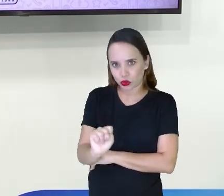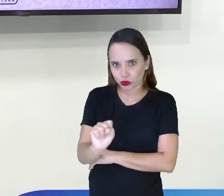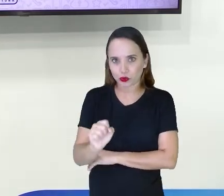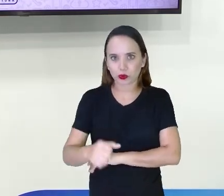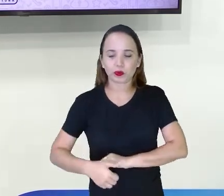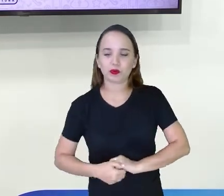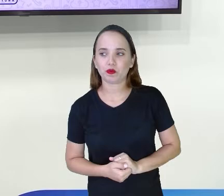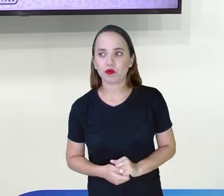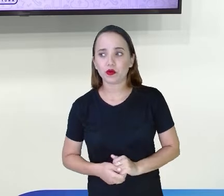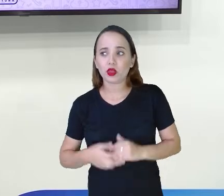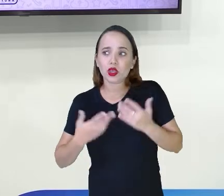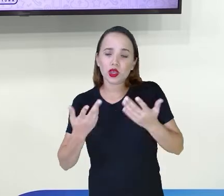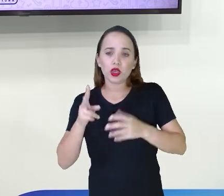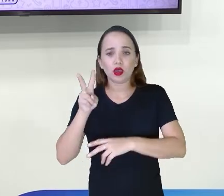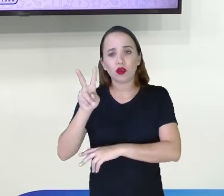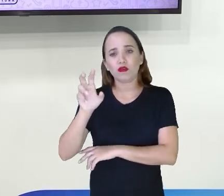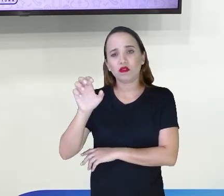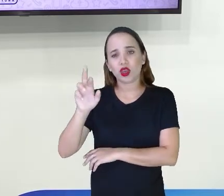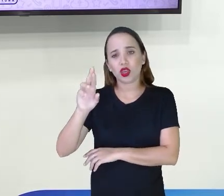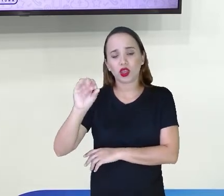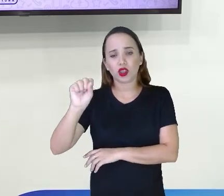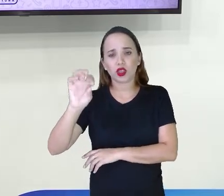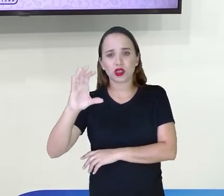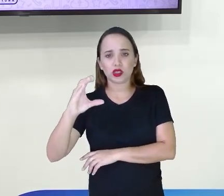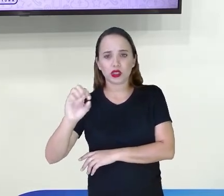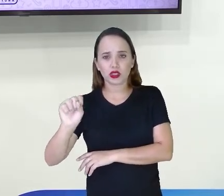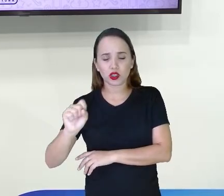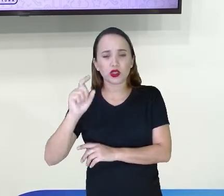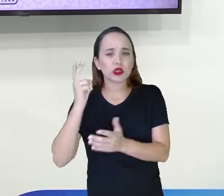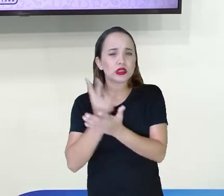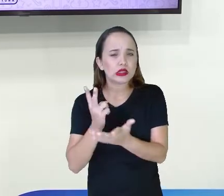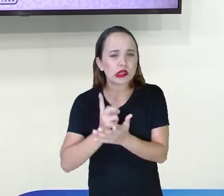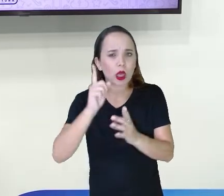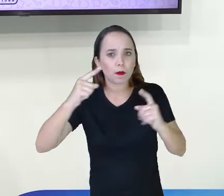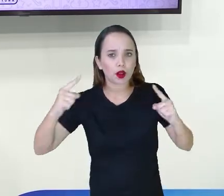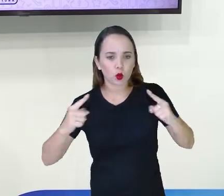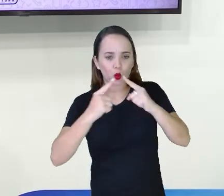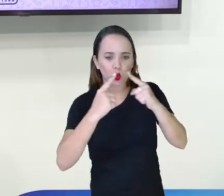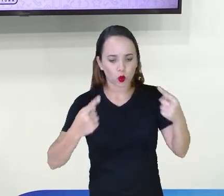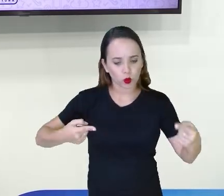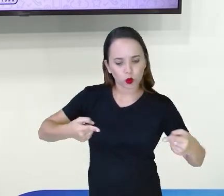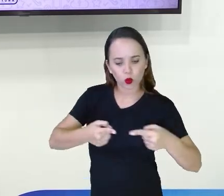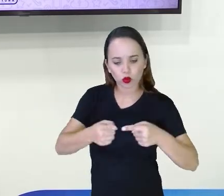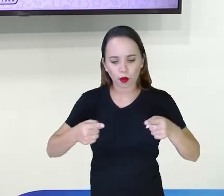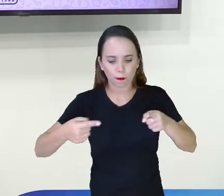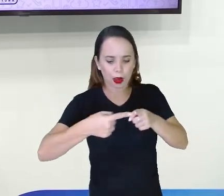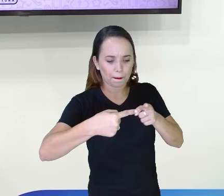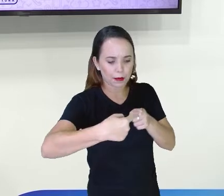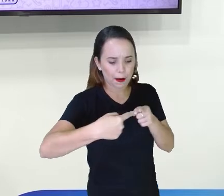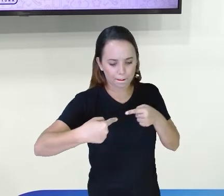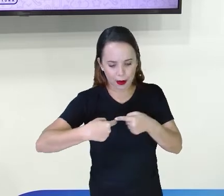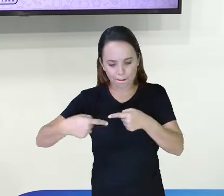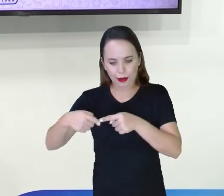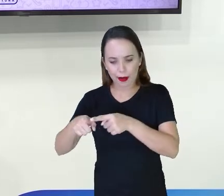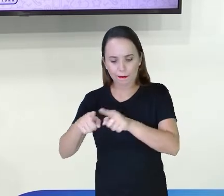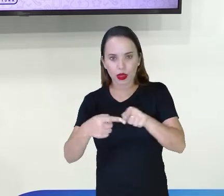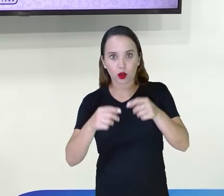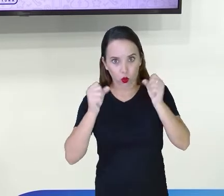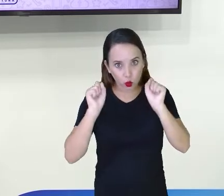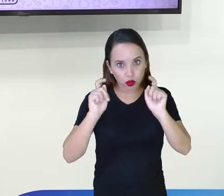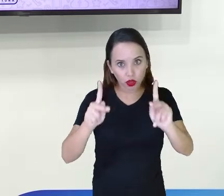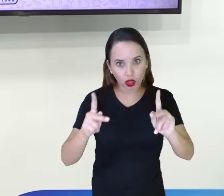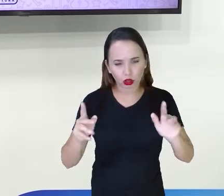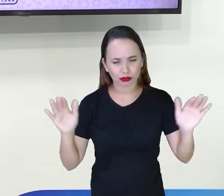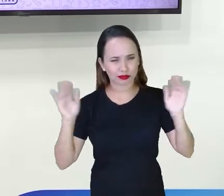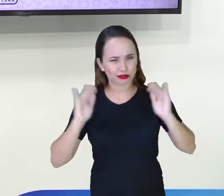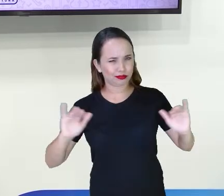E os meus vértices sempre serão os pontos de encontro das minhas arestas, beleza? Tranquilo